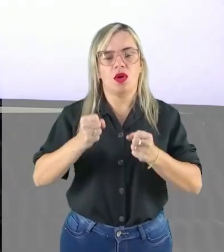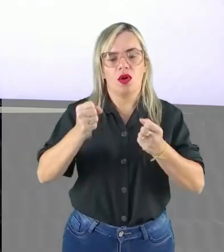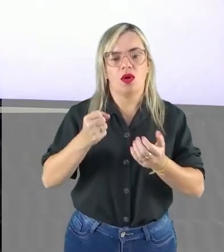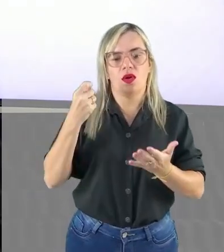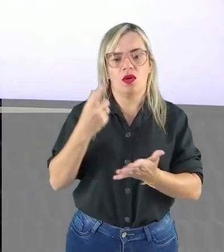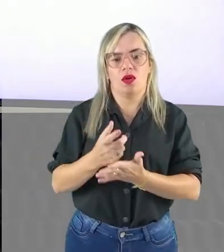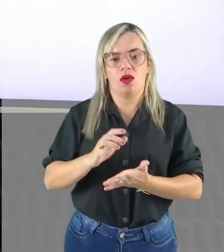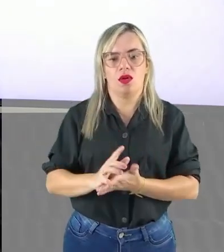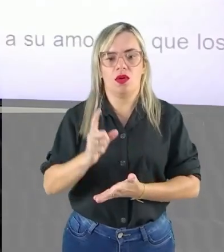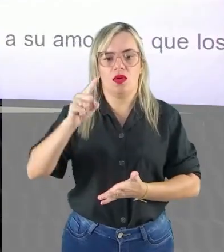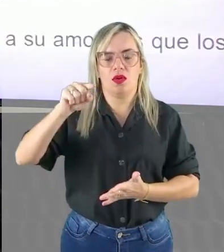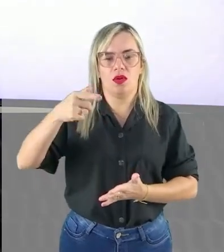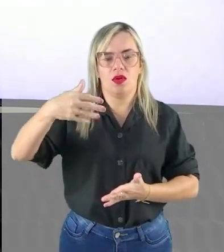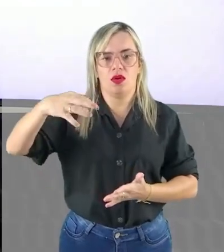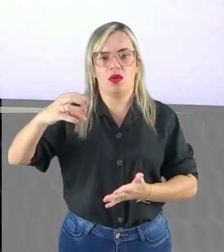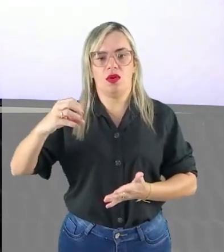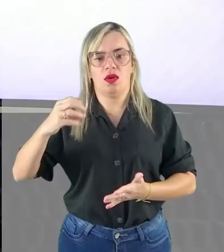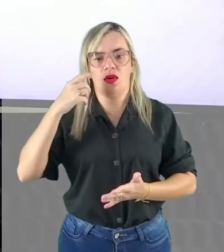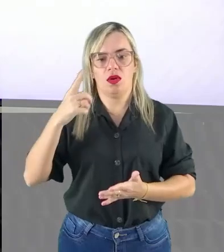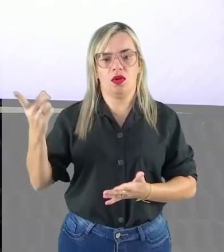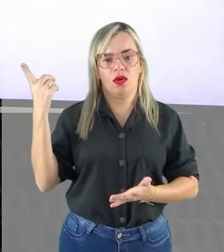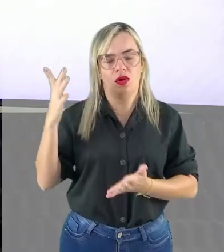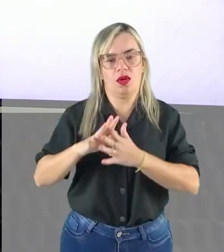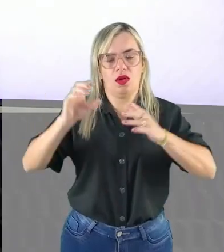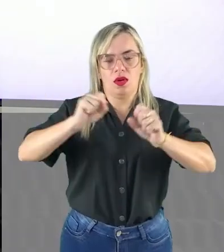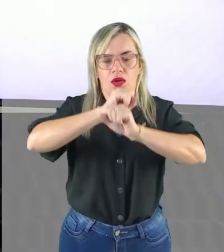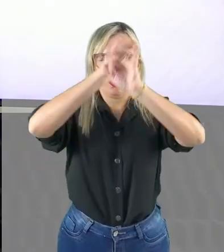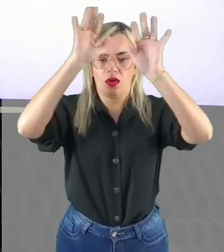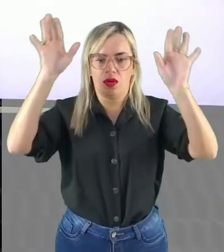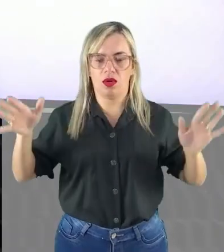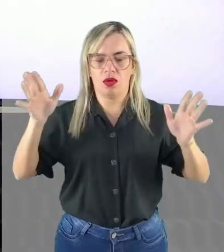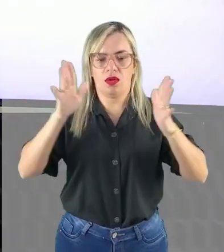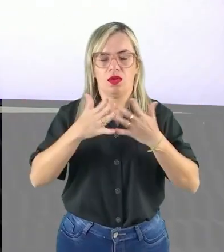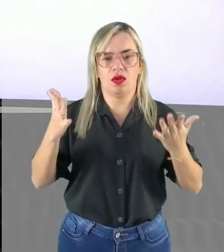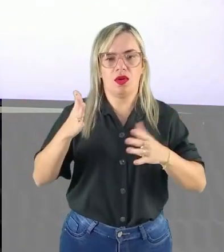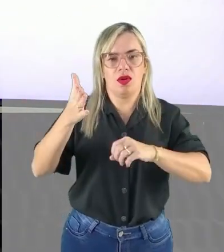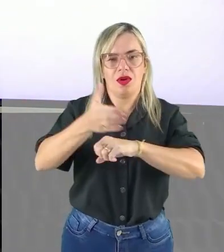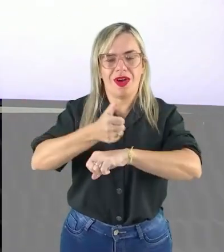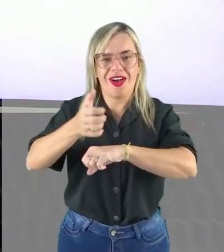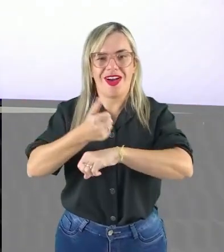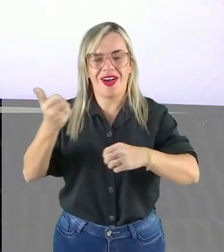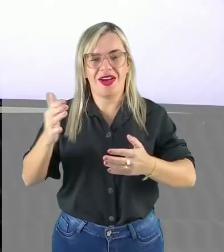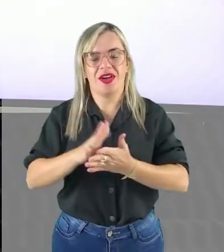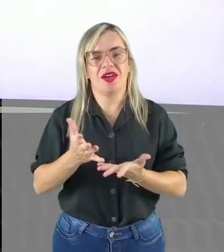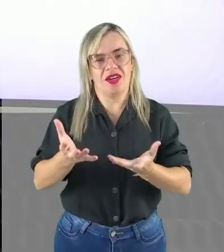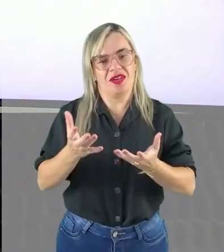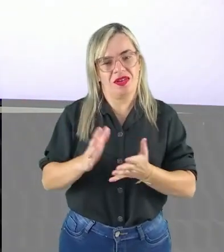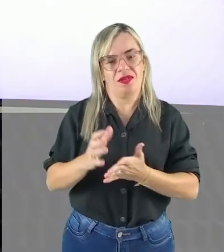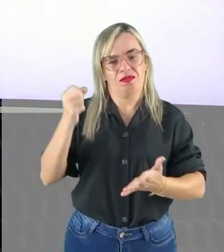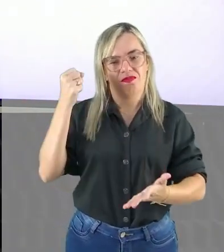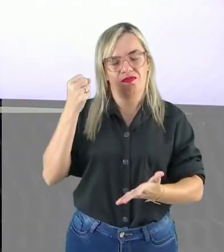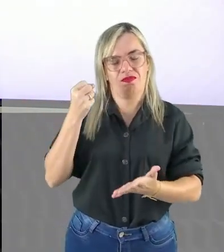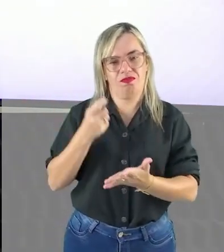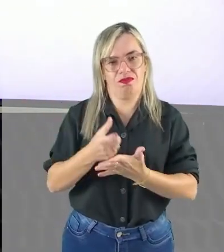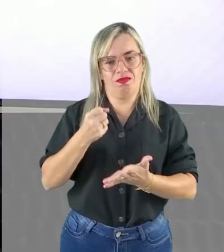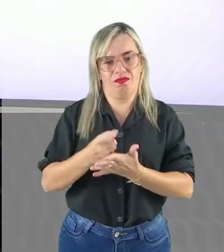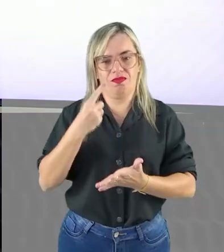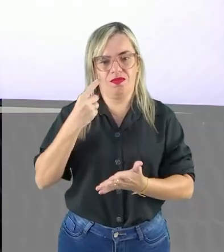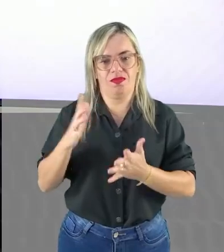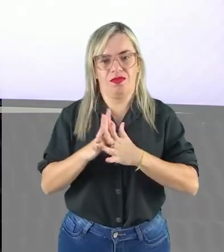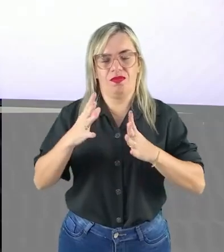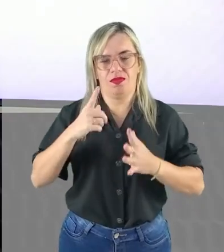por 1.700 euros. Então, obviamente, ele está ali convencendo o leitor a comprar um robogato, né, eletrônico.